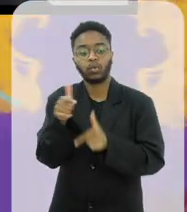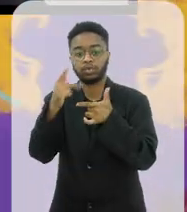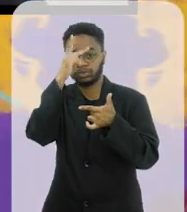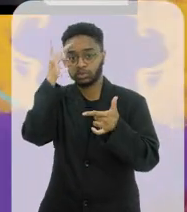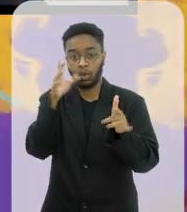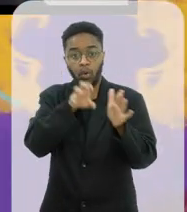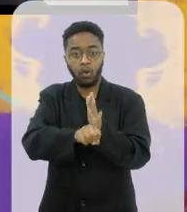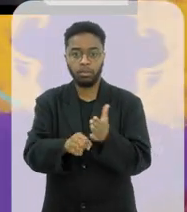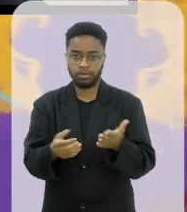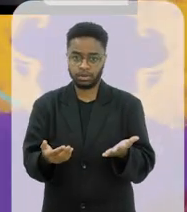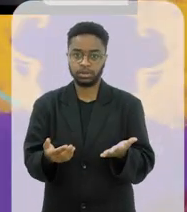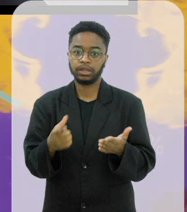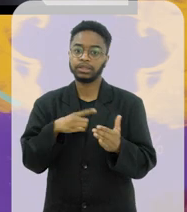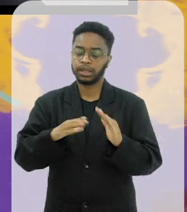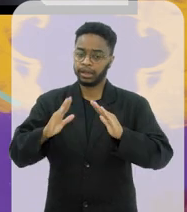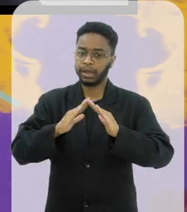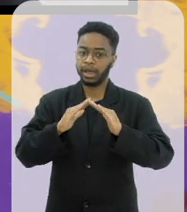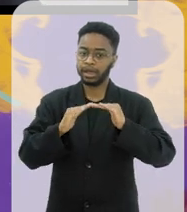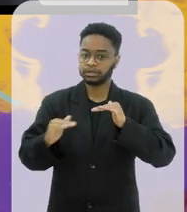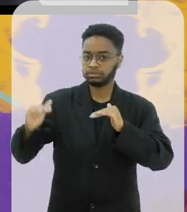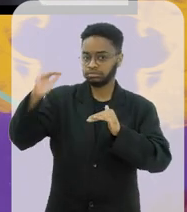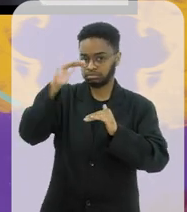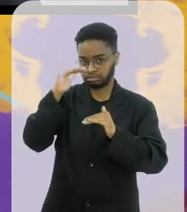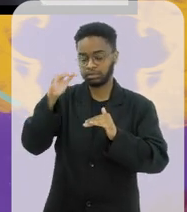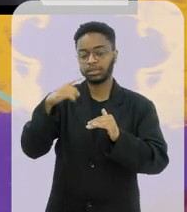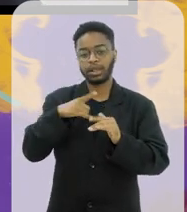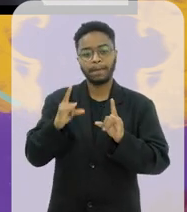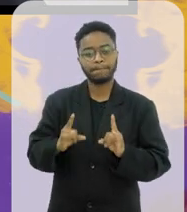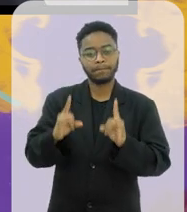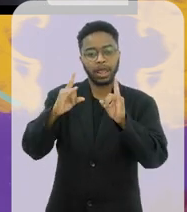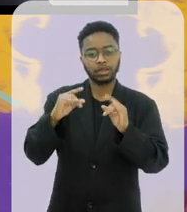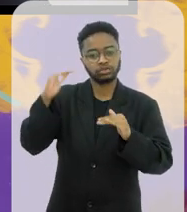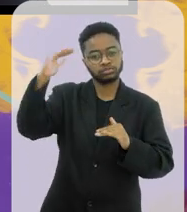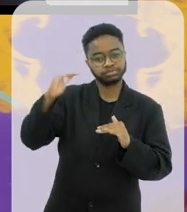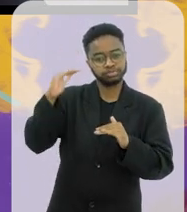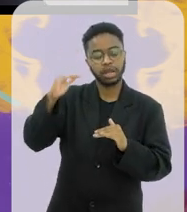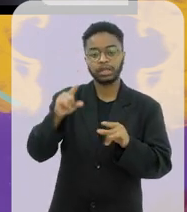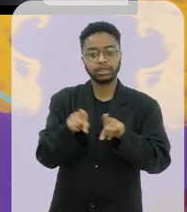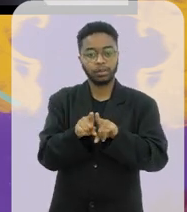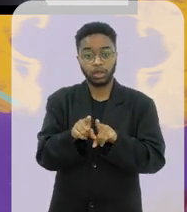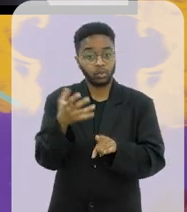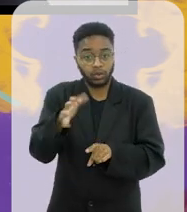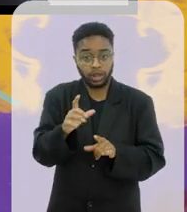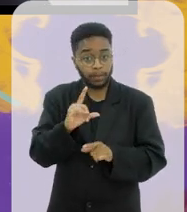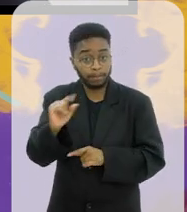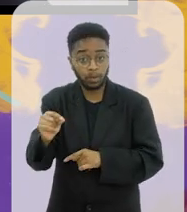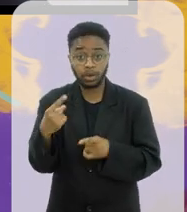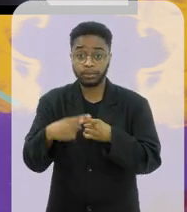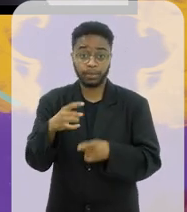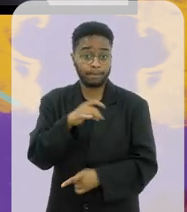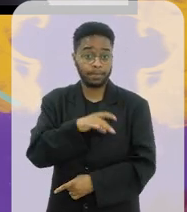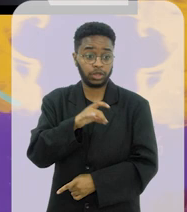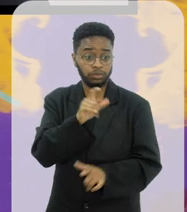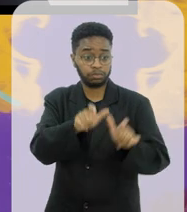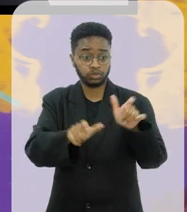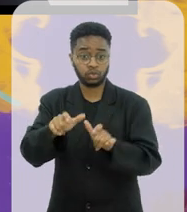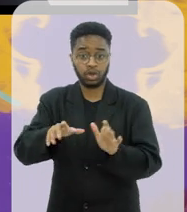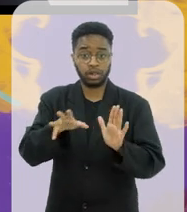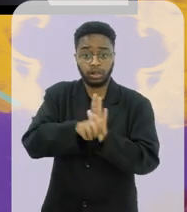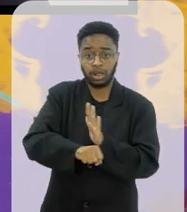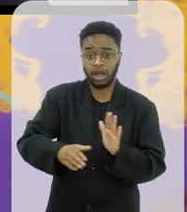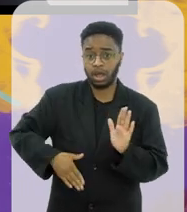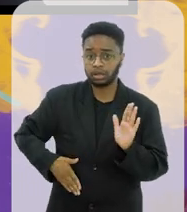Aquelas casas de dois andares, perfeito, né? Até mini prédios que tem dois, três andares, também não quiseram sair por causa desses